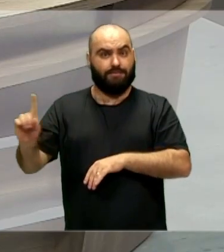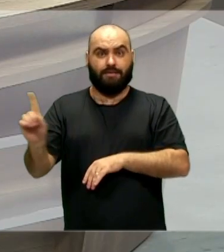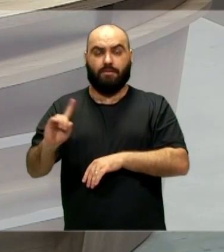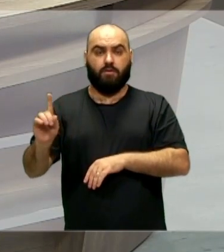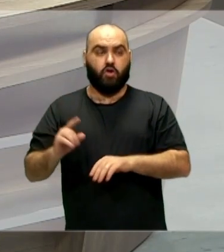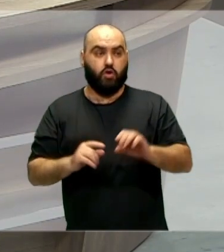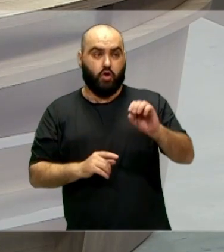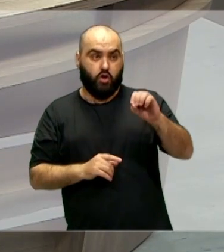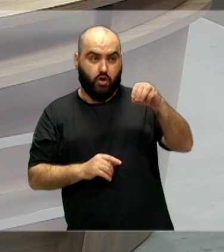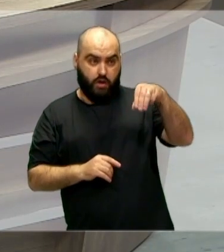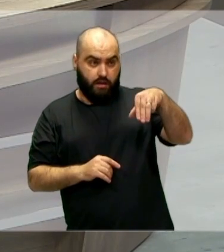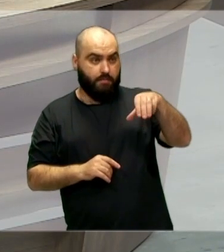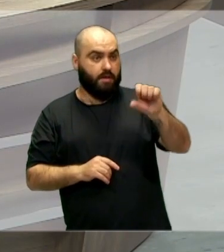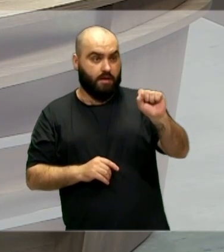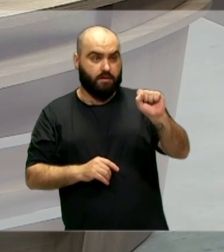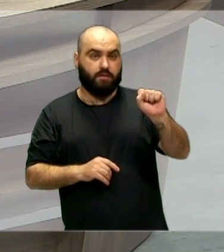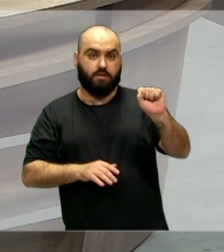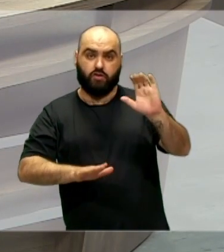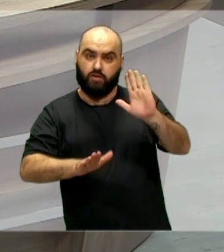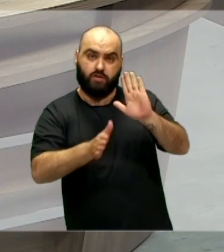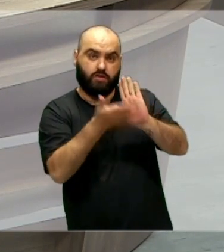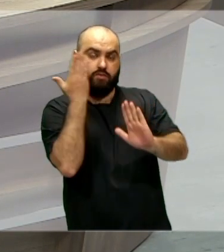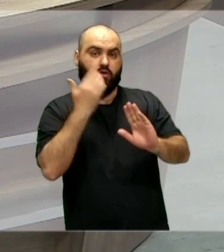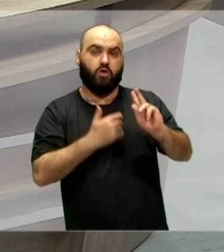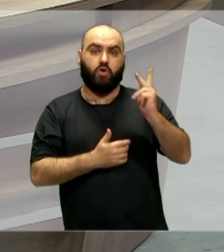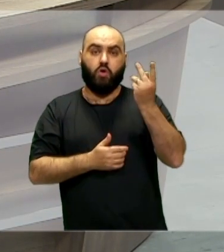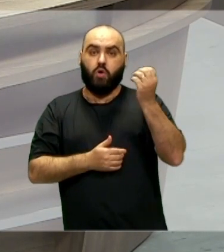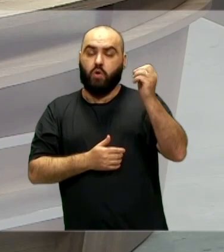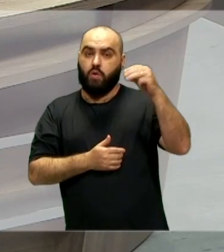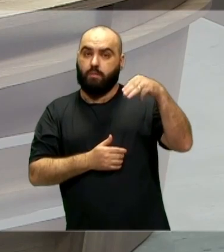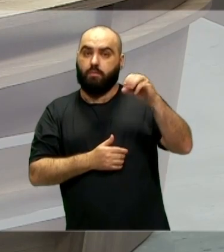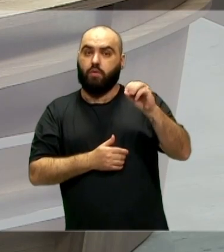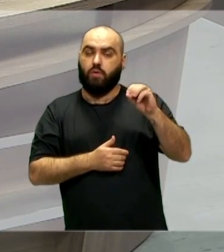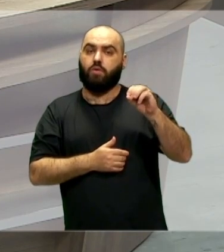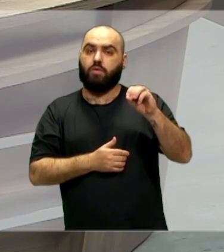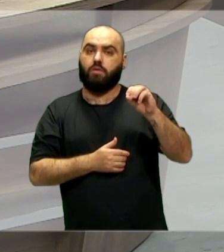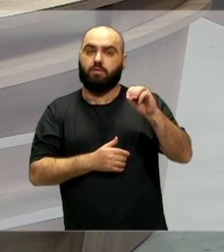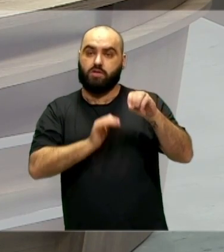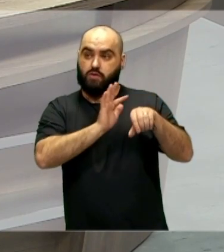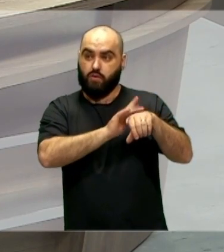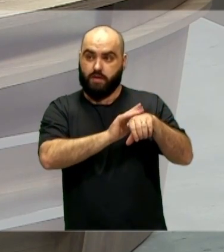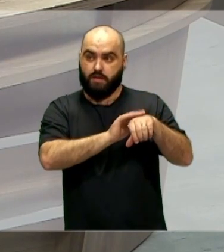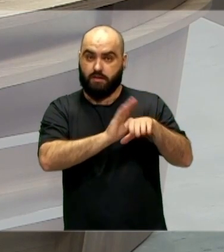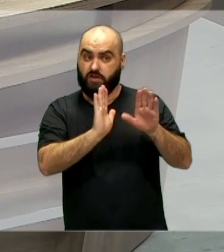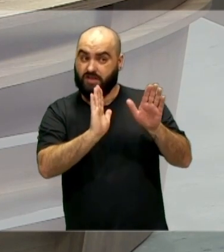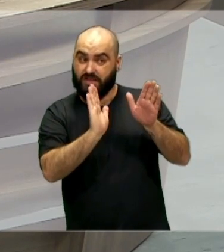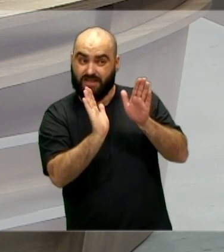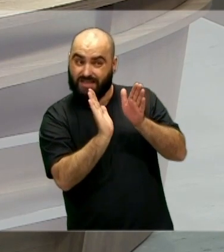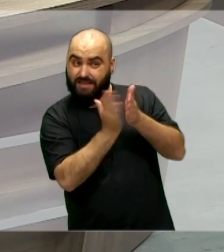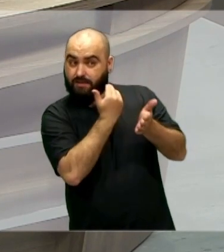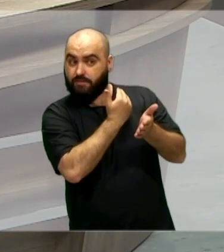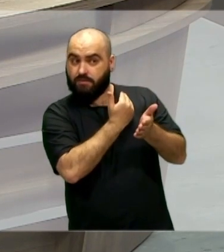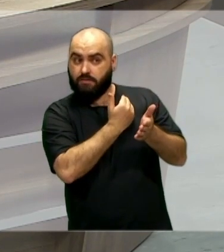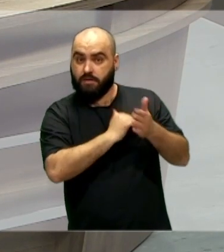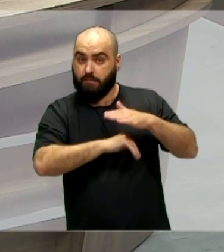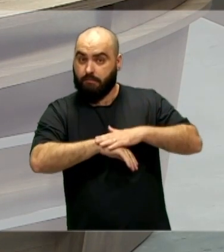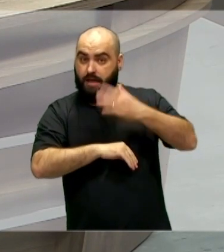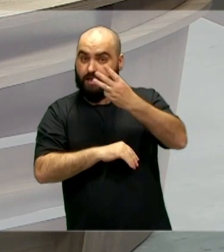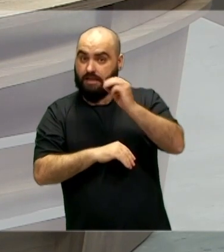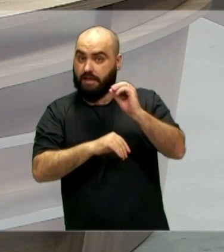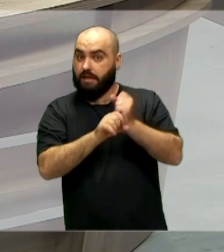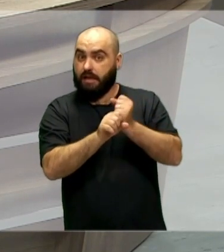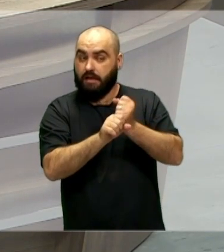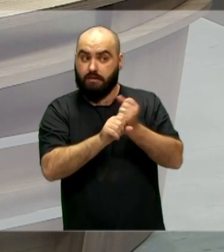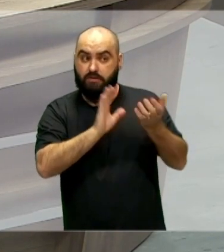Saúde, inclusive, já retirou o termo homossexualismo, homossexualidade do rol de doenças. Há muito tempo. Isso não existe. Faz mais de 30 anos, inclusive,